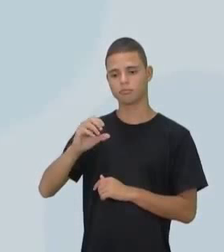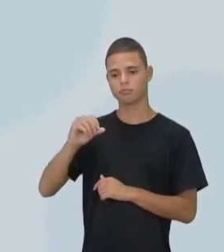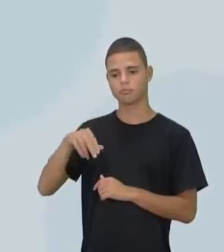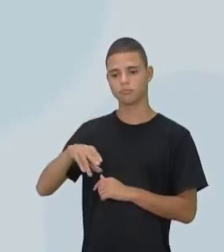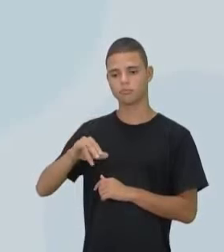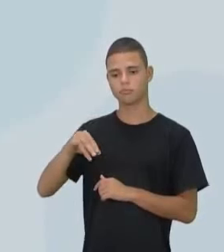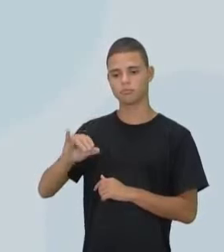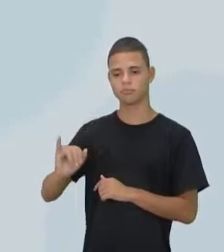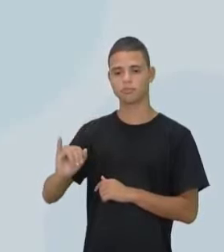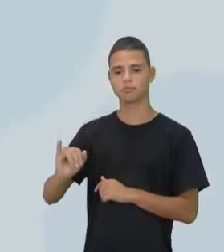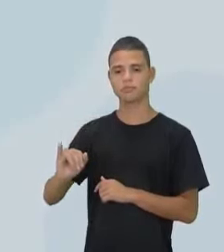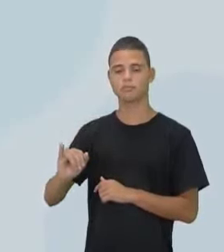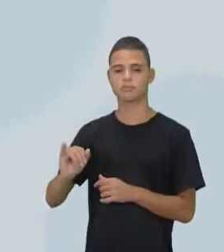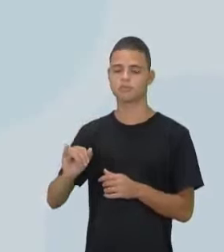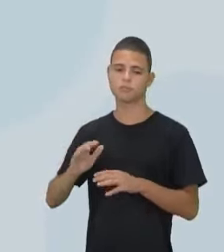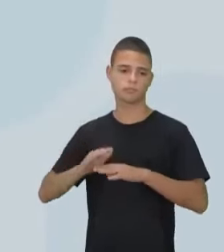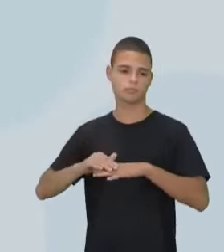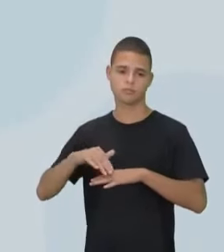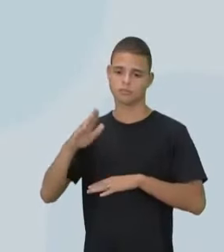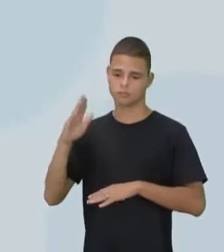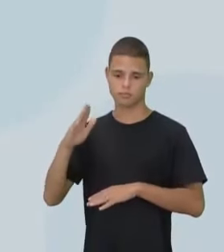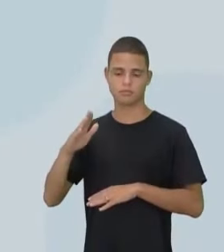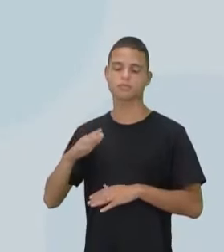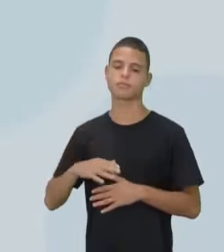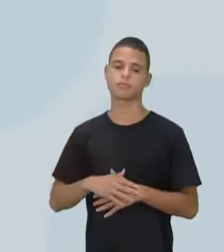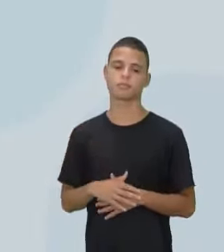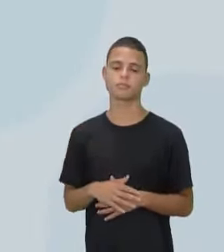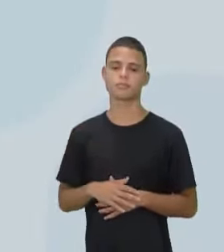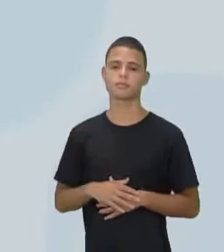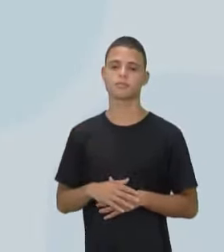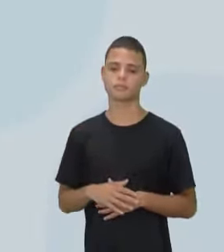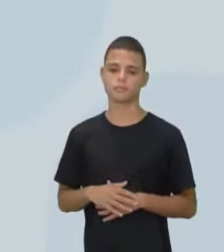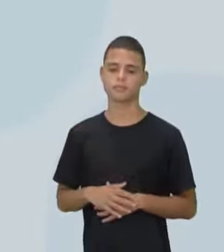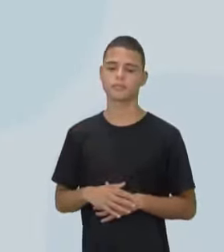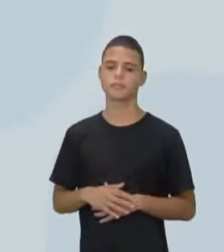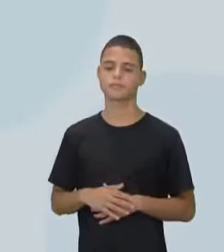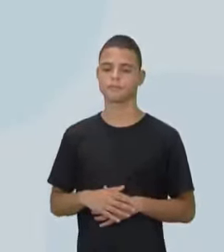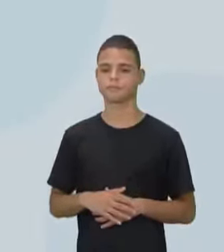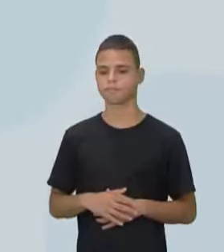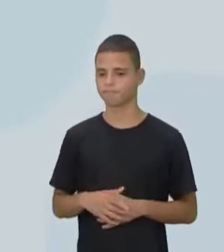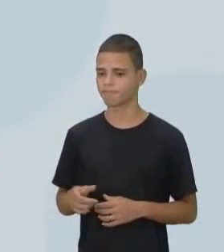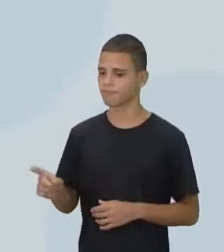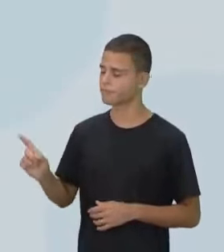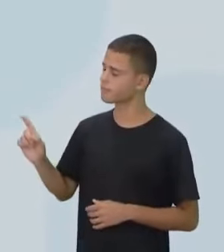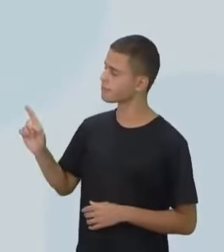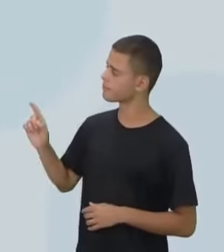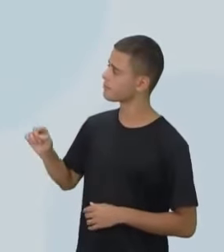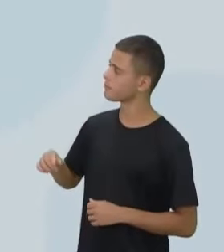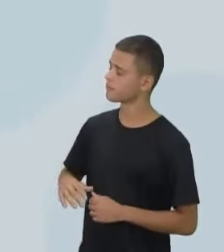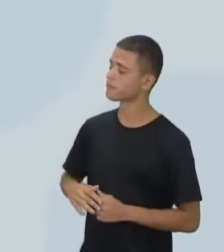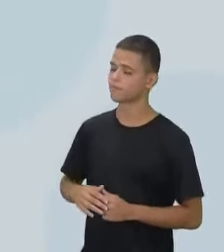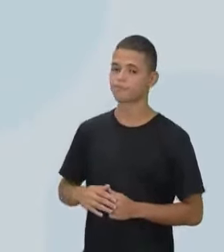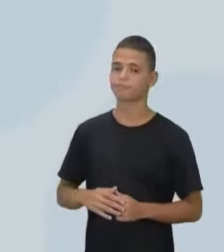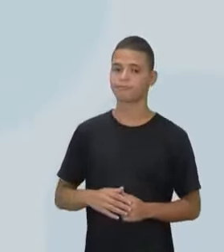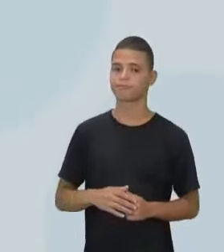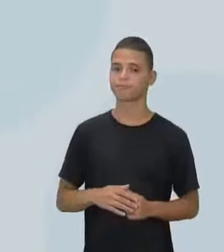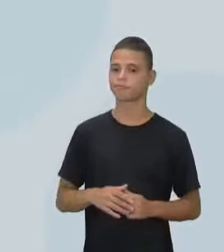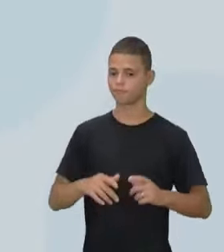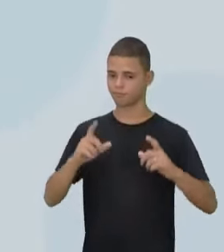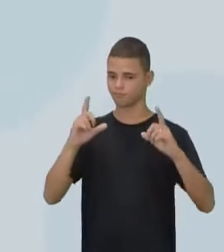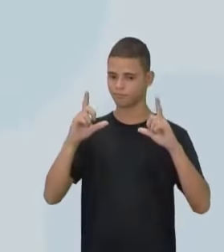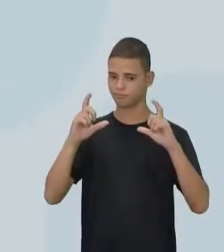para o sul é extratropical. Extratropical. Ok? Então a foto mostra aí toda a grandiosidade do